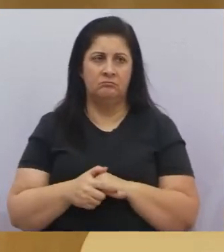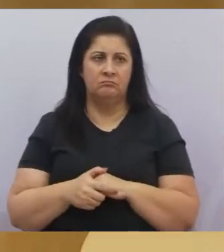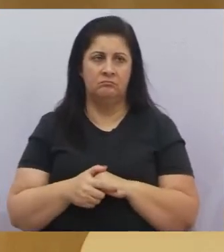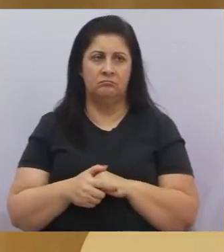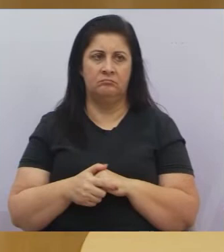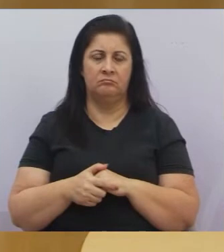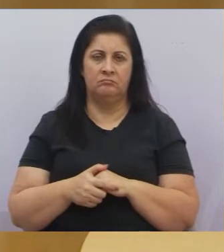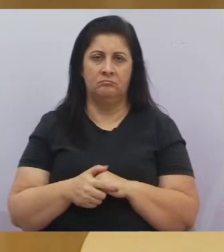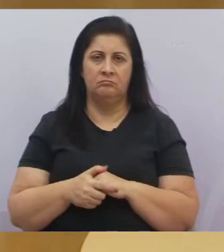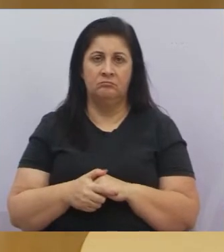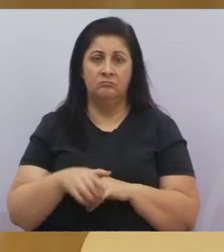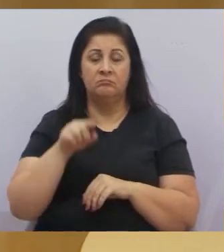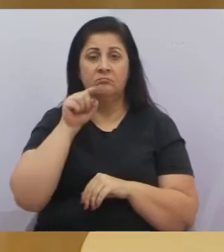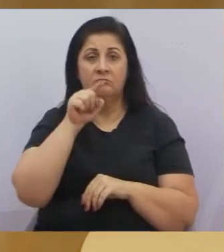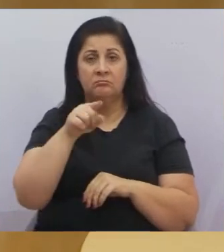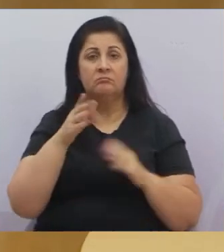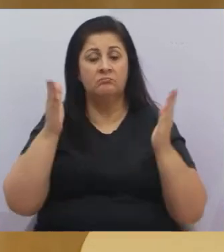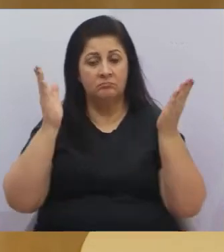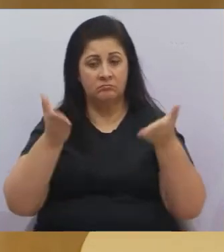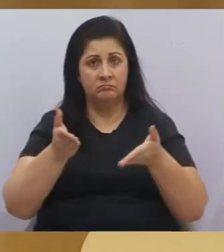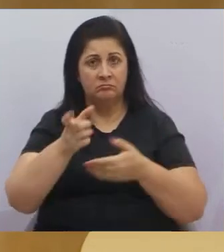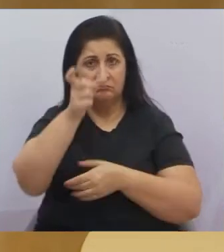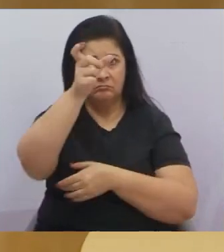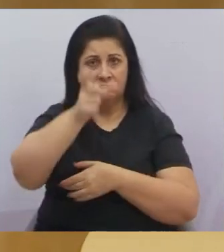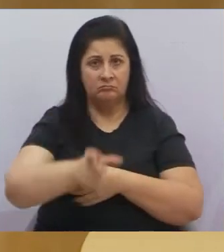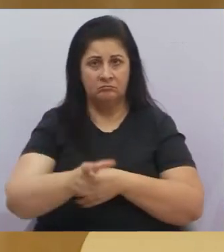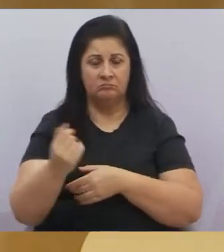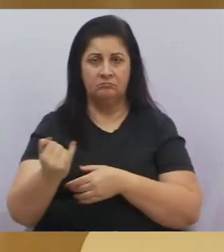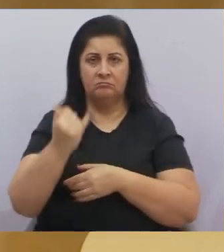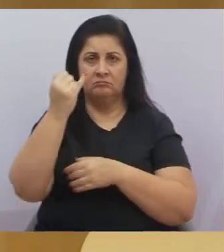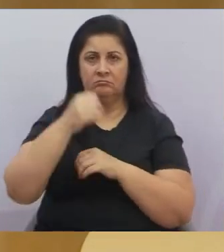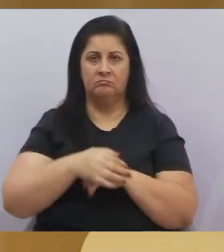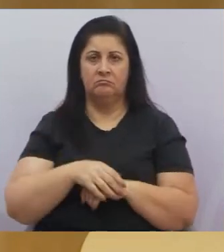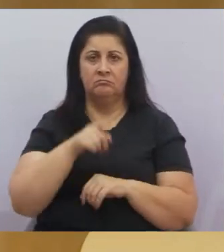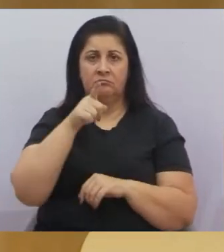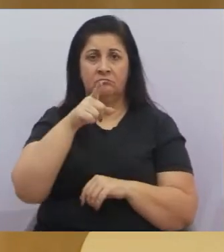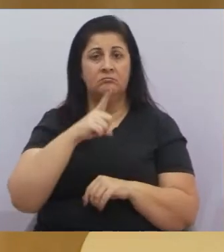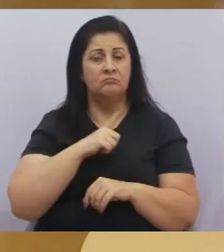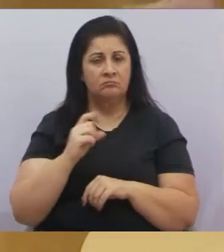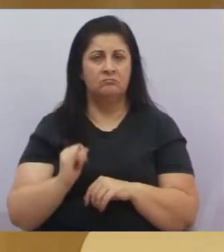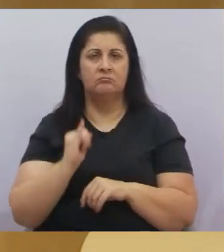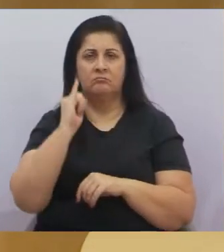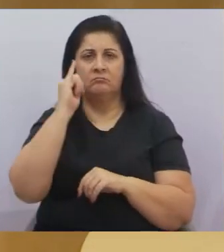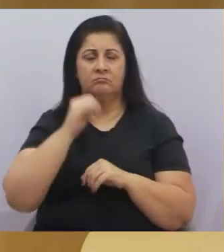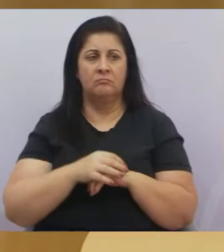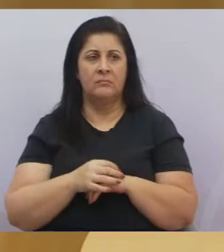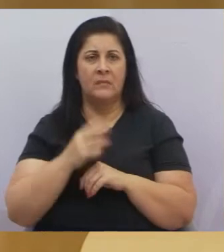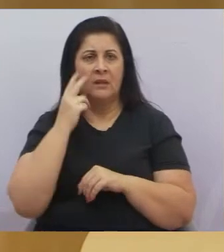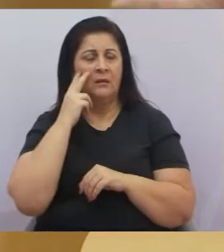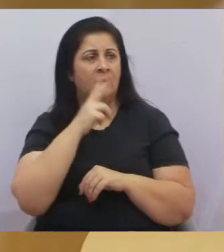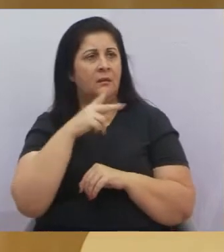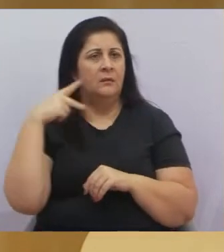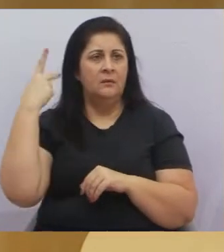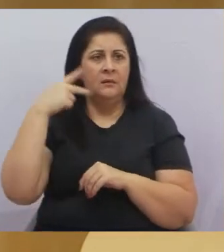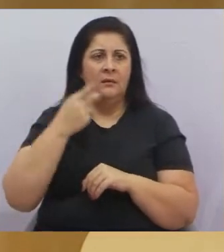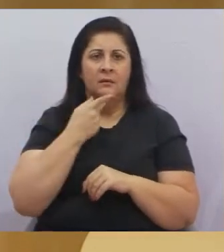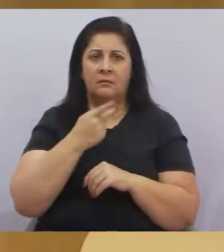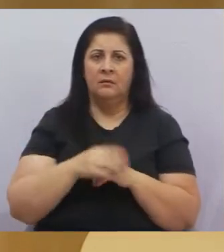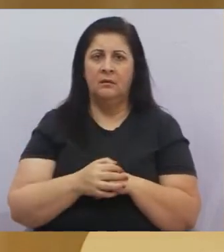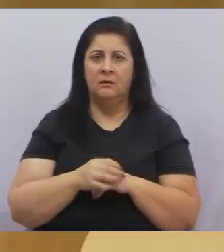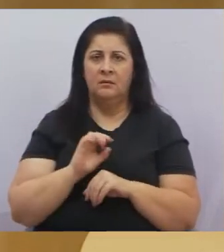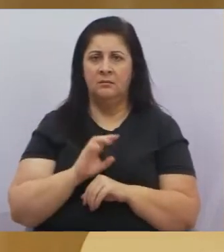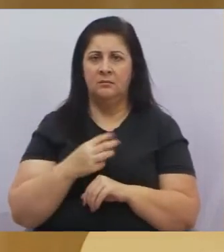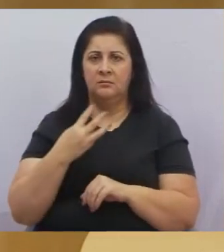na vida. Você já é alguém. Você tem valor. Vi aqui vereadores falando nessa casa que só tem